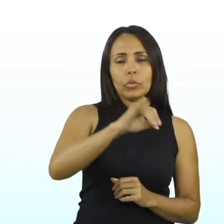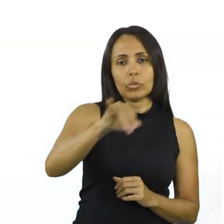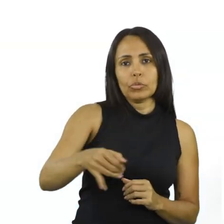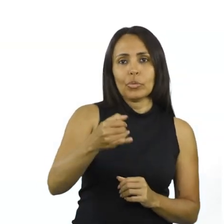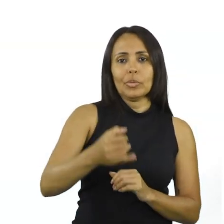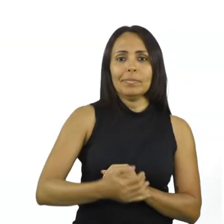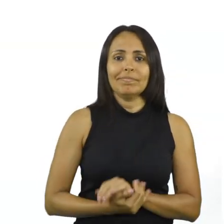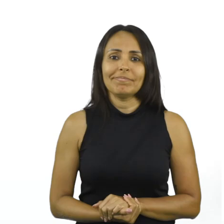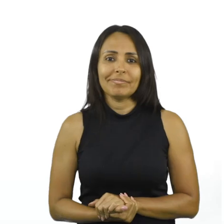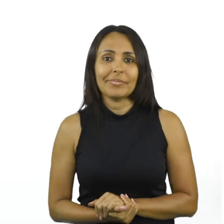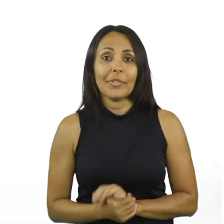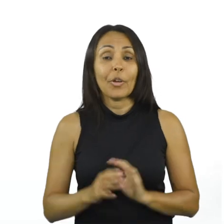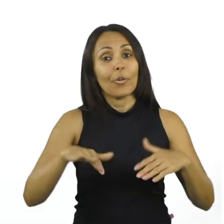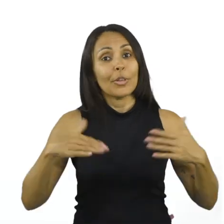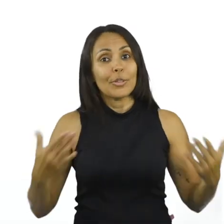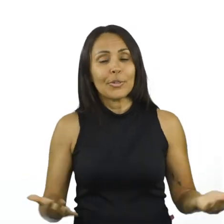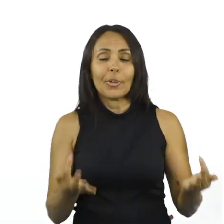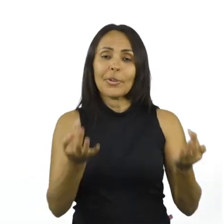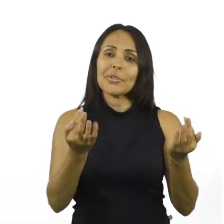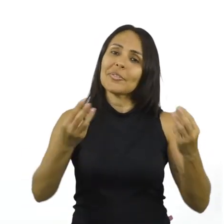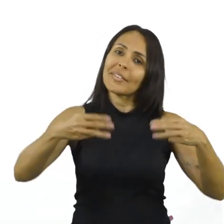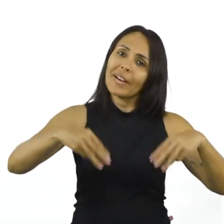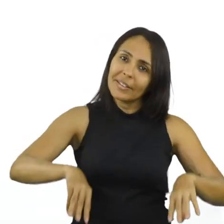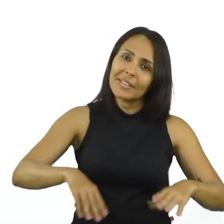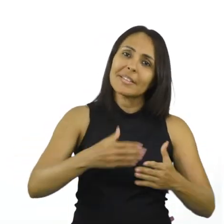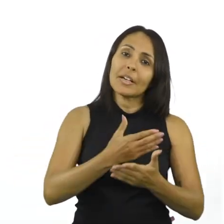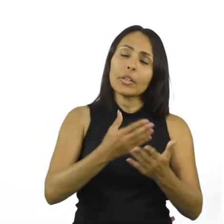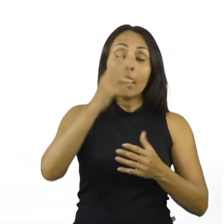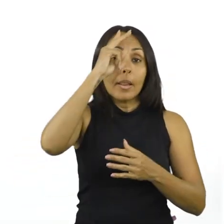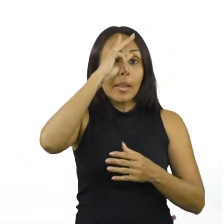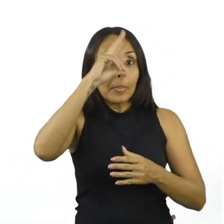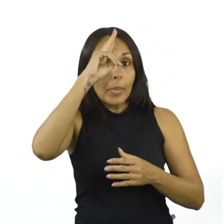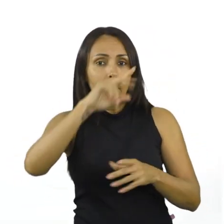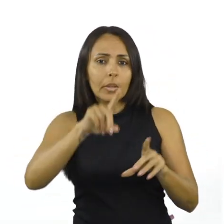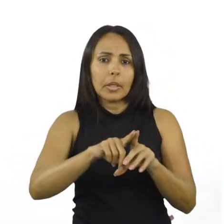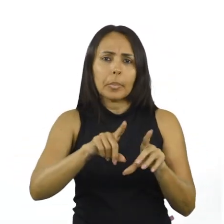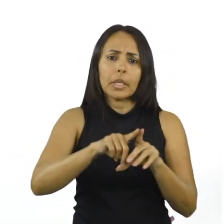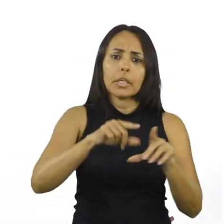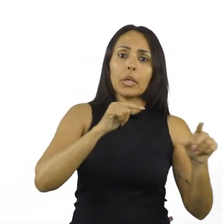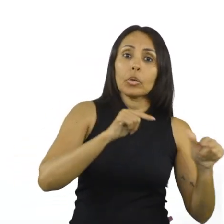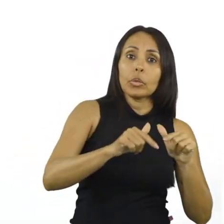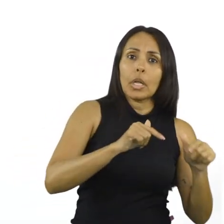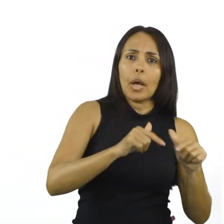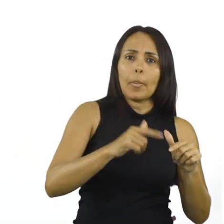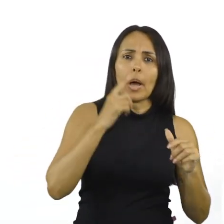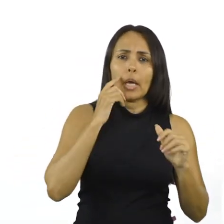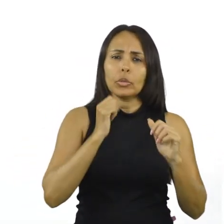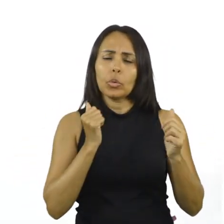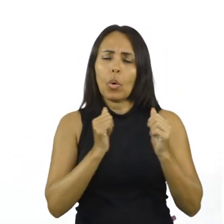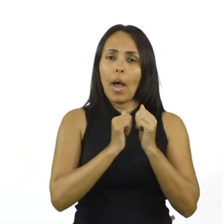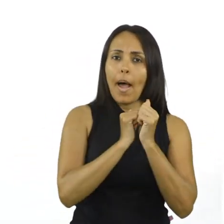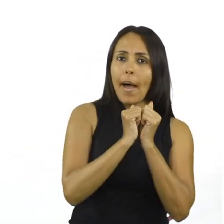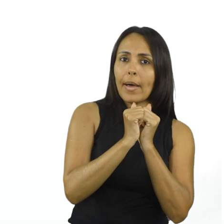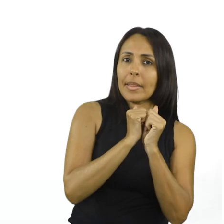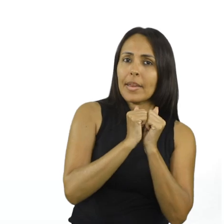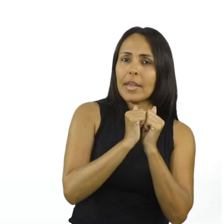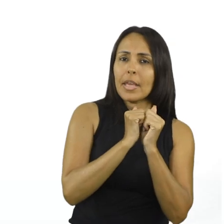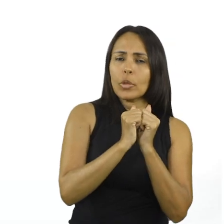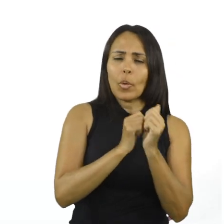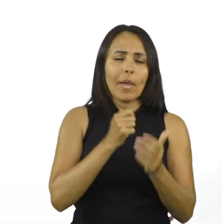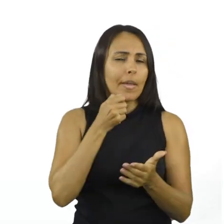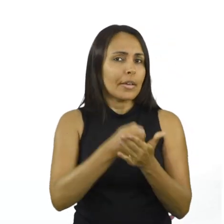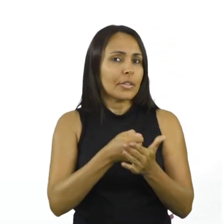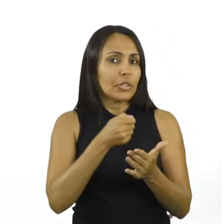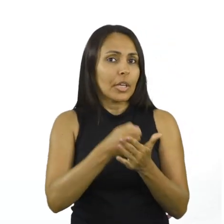joules. Bom, com isso nós finalizamos. Lembrando também que existe o trabalho do atrito, que é um trabalho